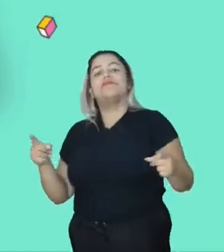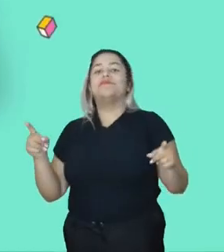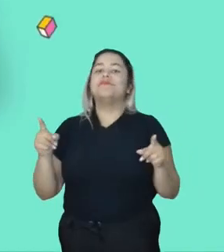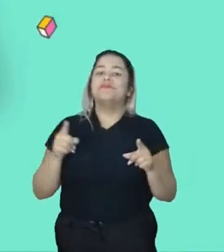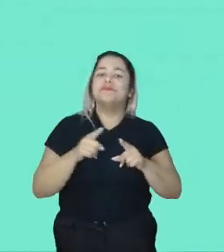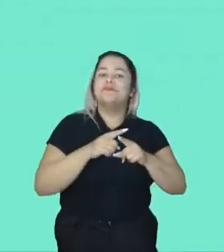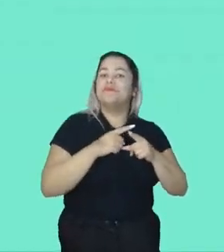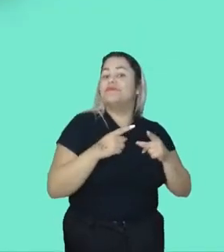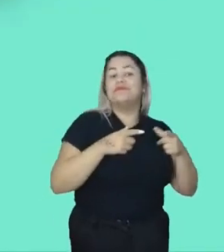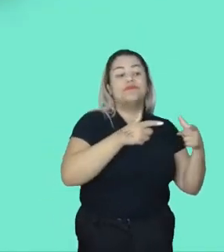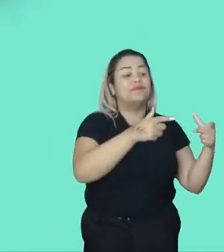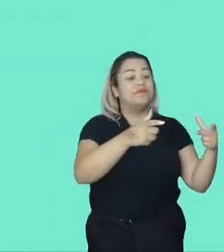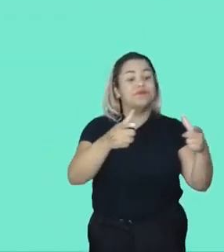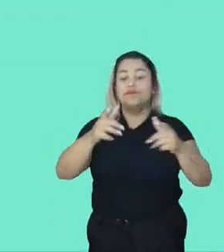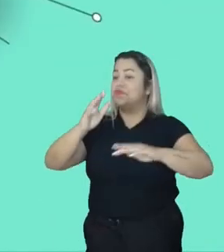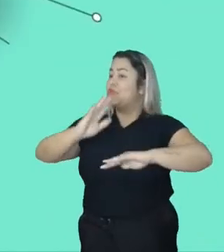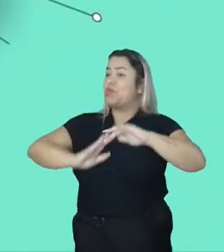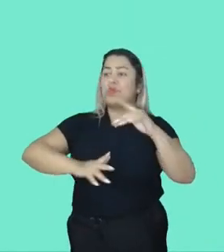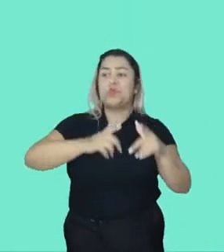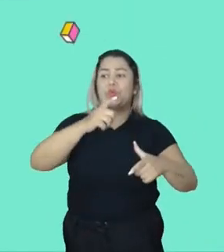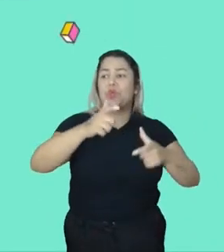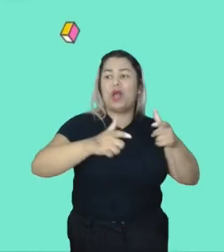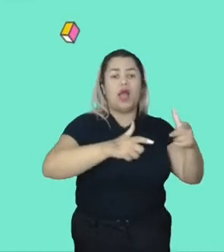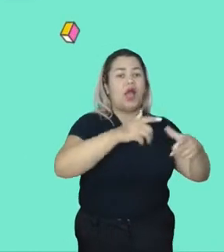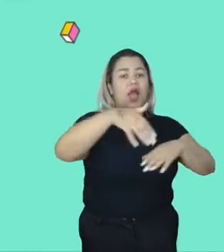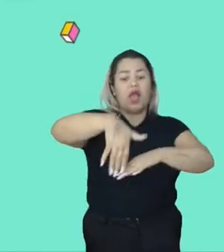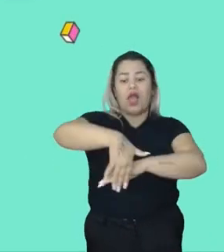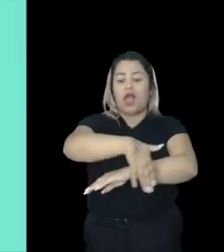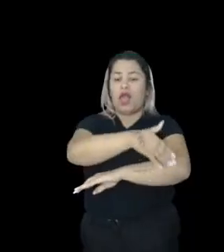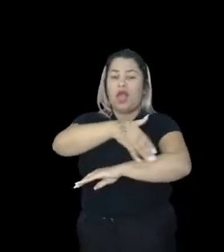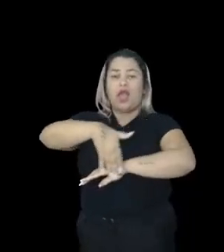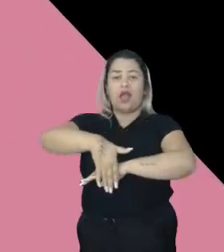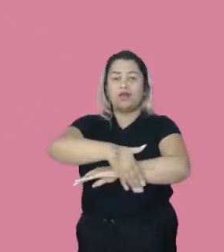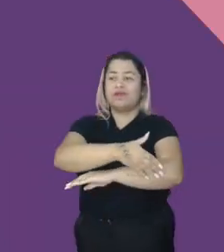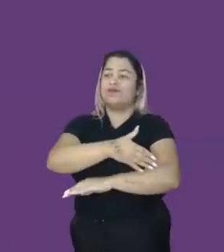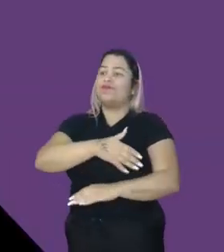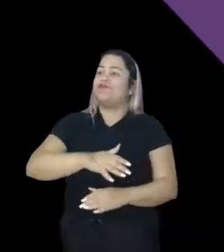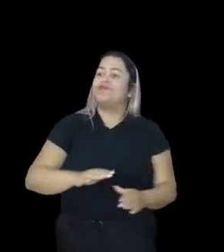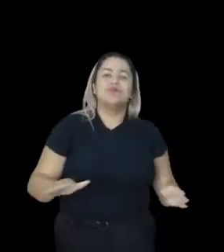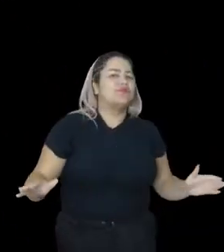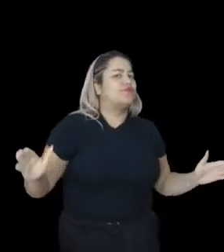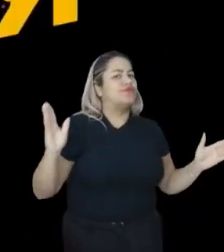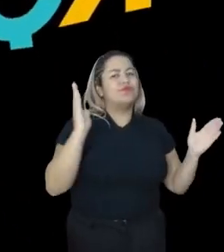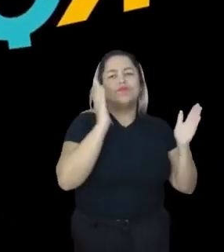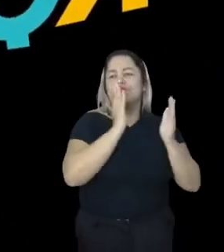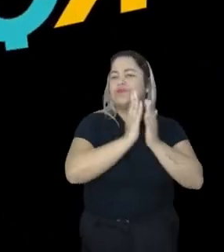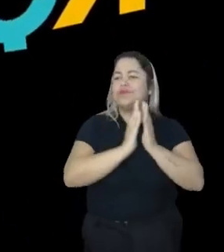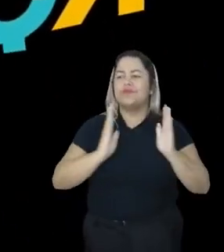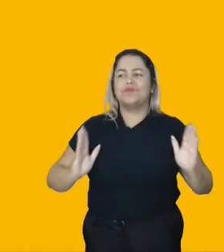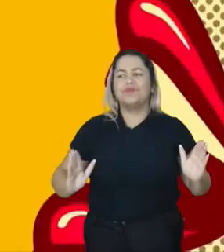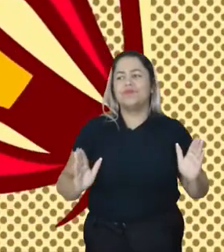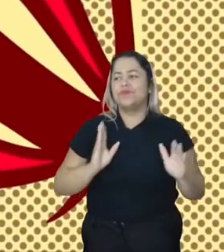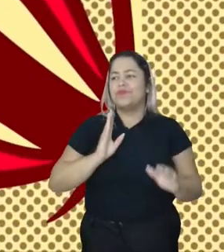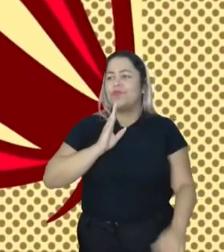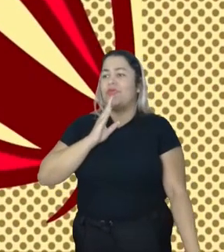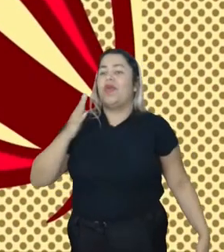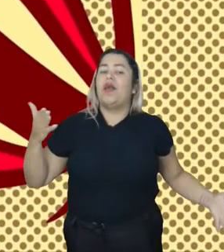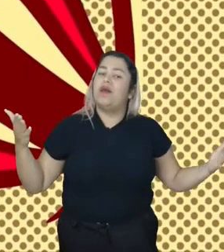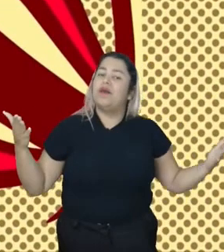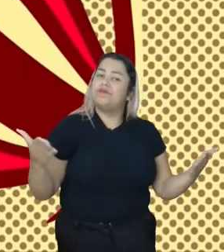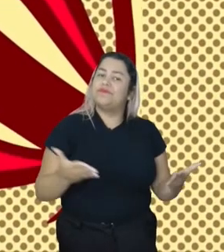Seja em casa, no campo, na rua ou na praça Chega de mordaça